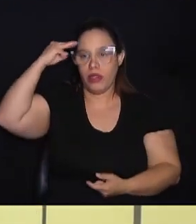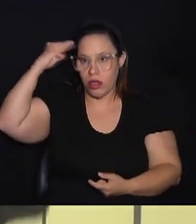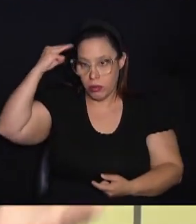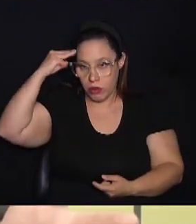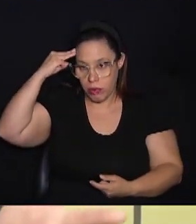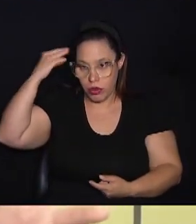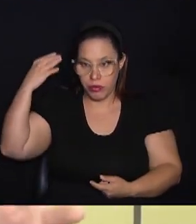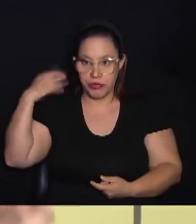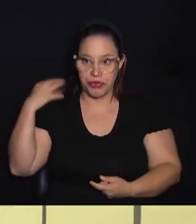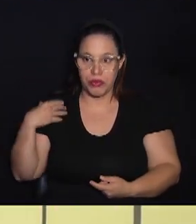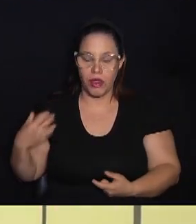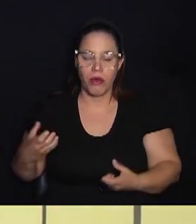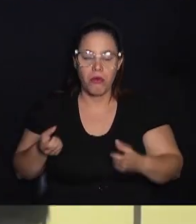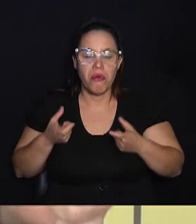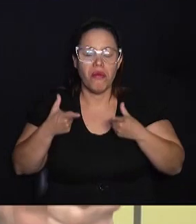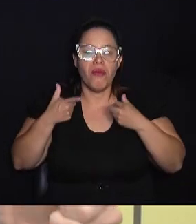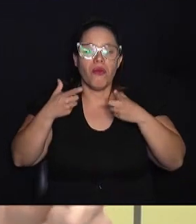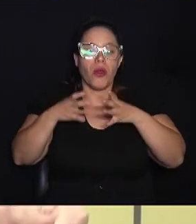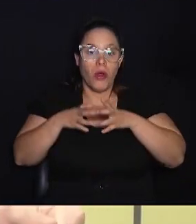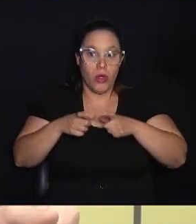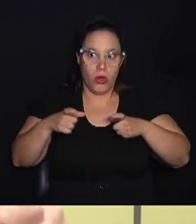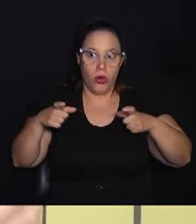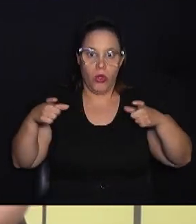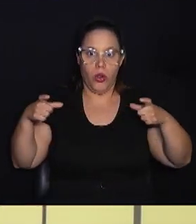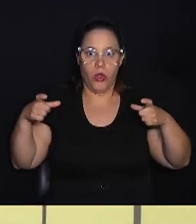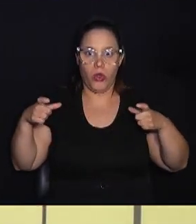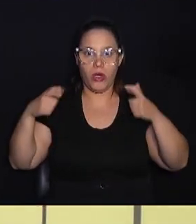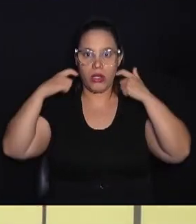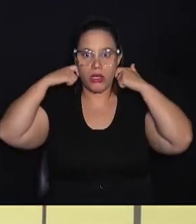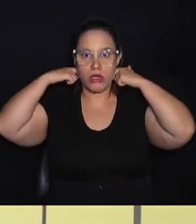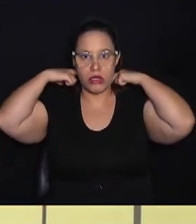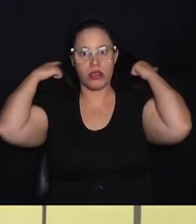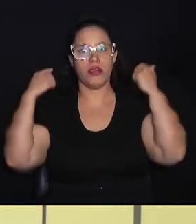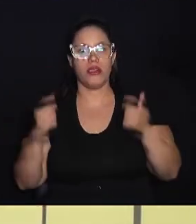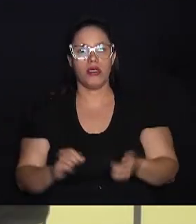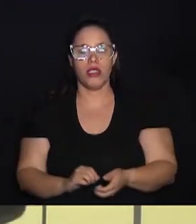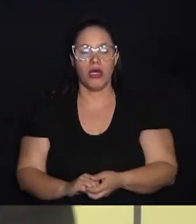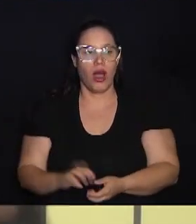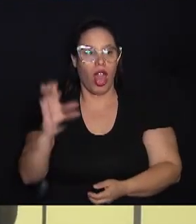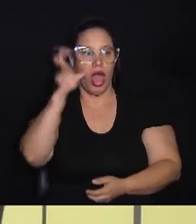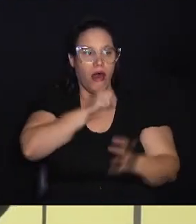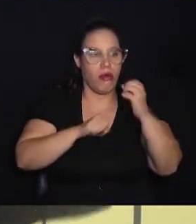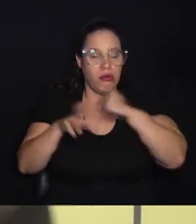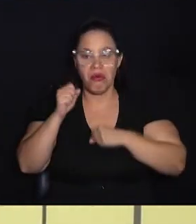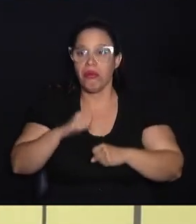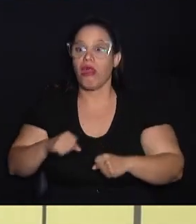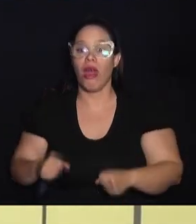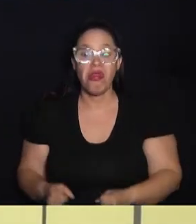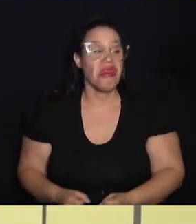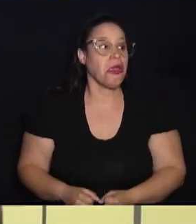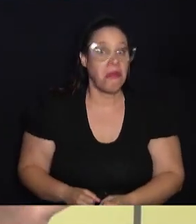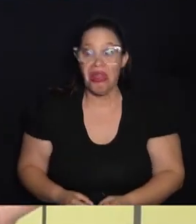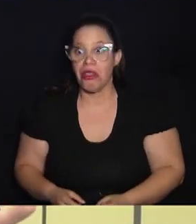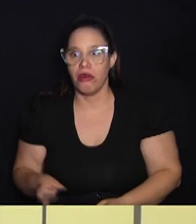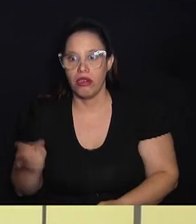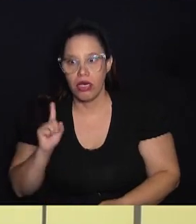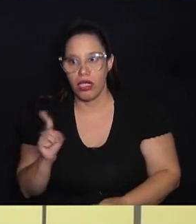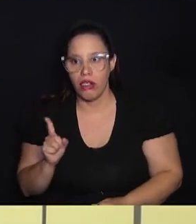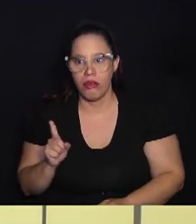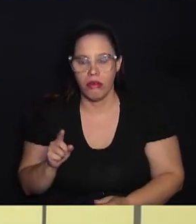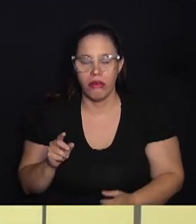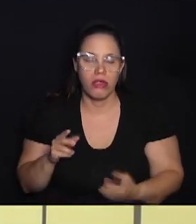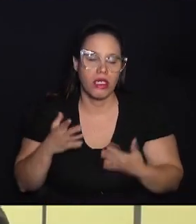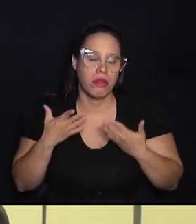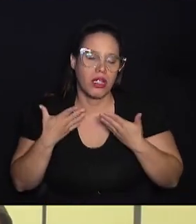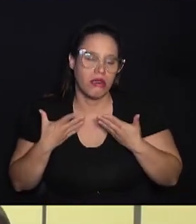uma respiração mais ampla para que aquela quando tá no sistema autônomo não fique na correria se defendendo da da vida né para que a gente consiga ter